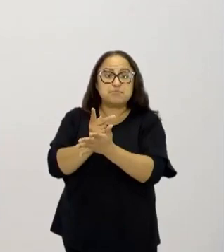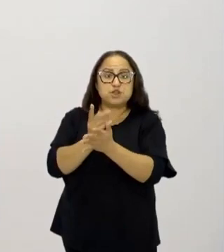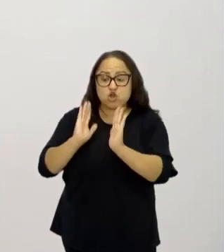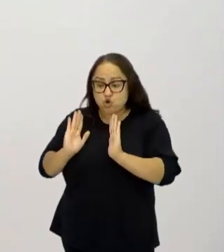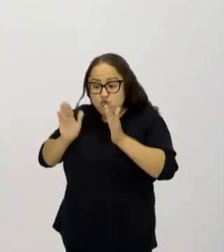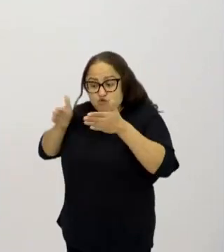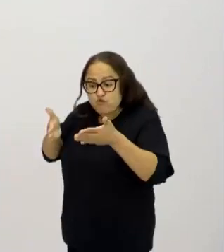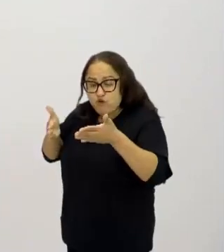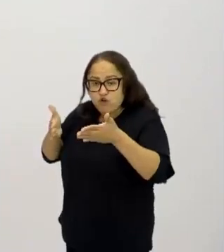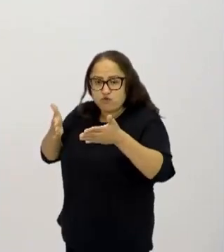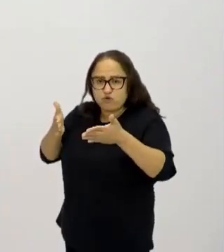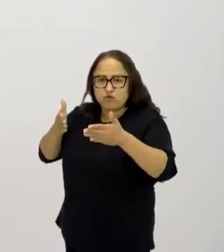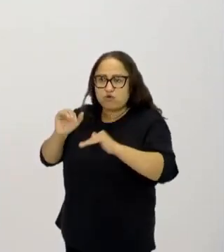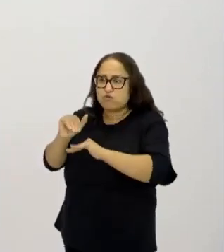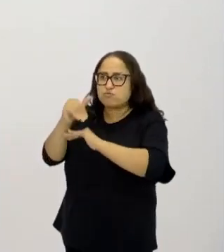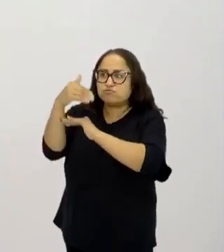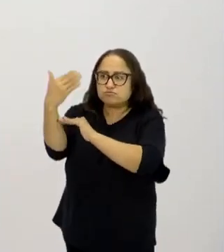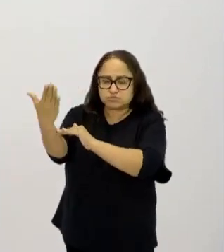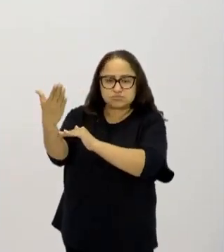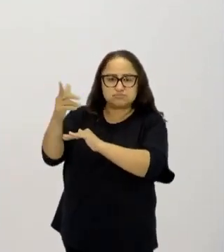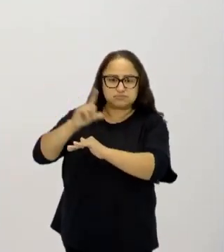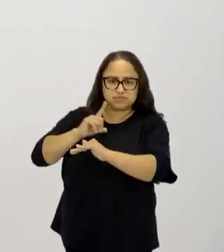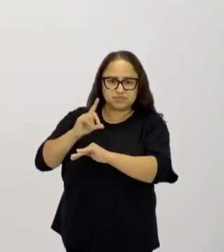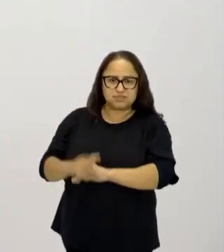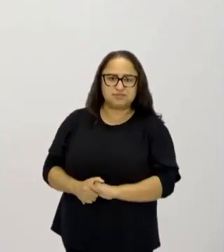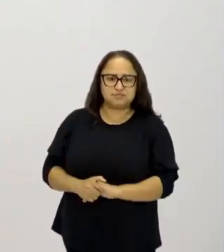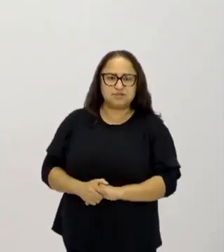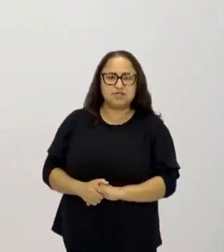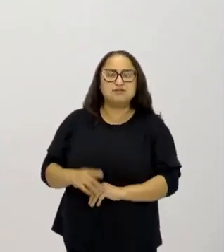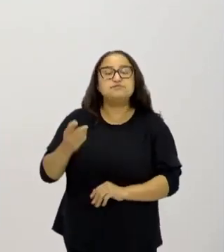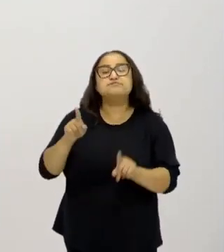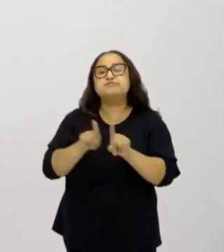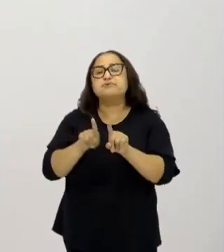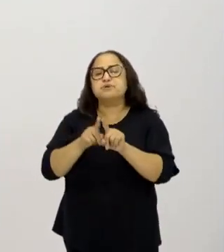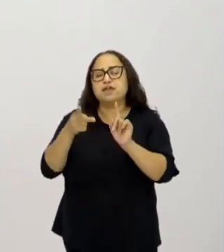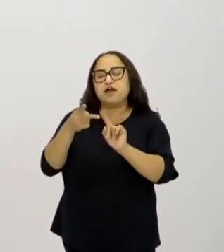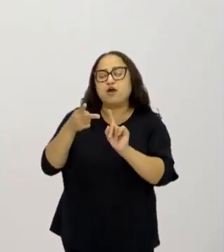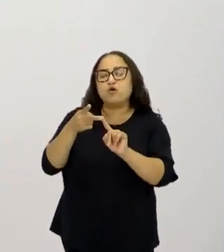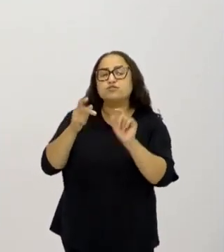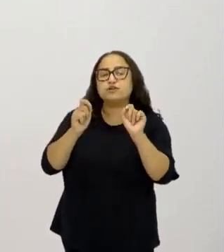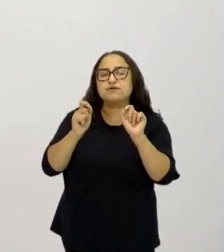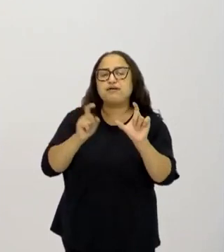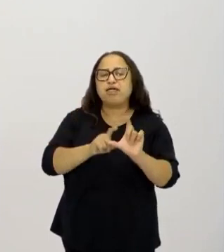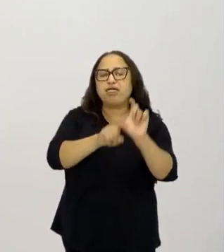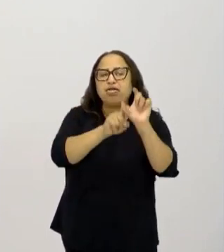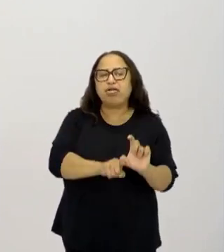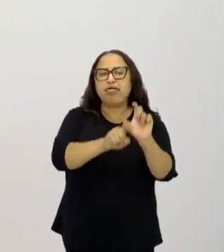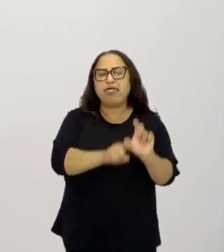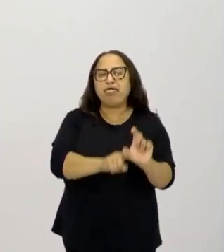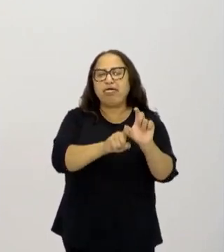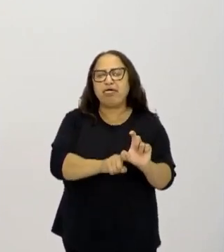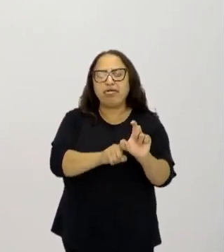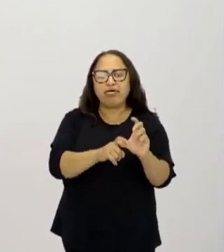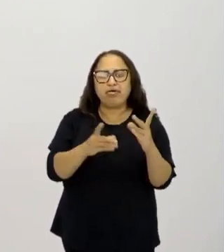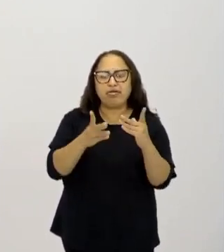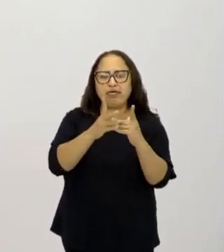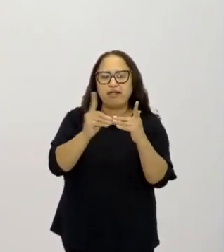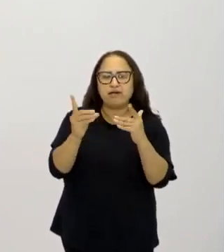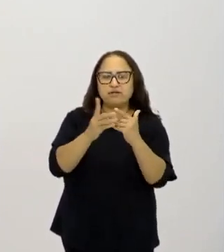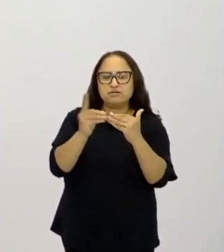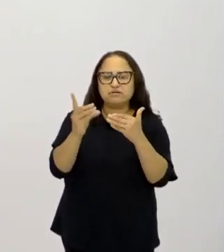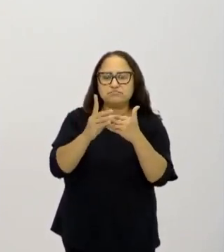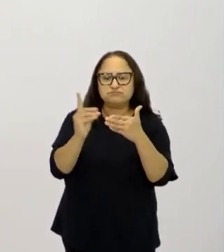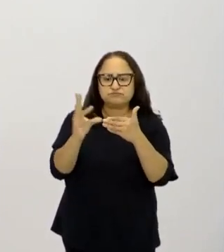E a segunda coisa, de repente a gente está percebendo isso, que é a dependência da questão do dólar. Porque se